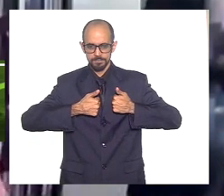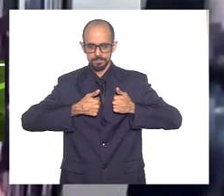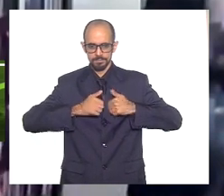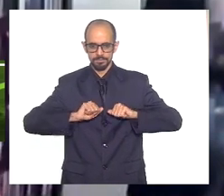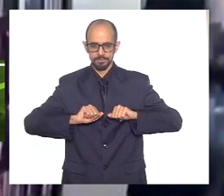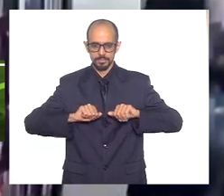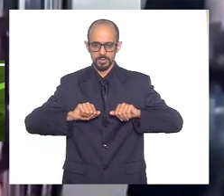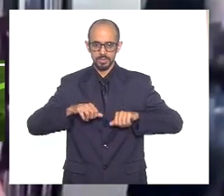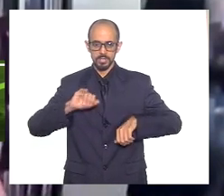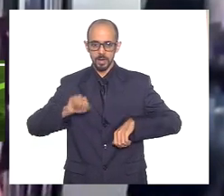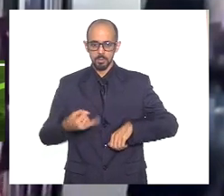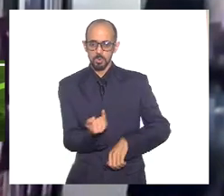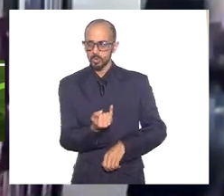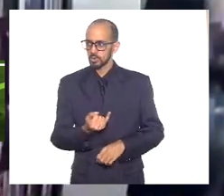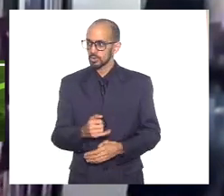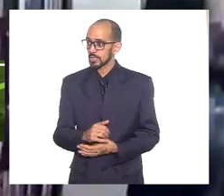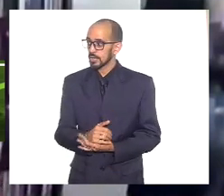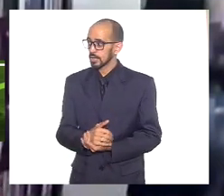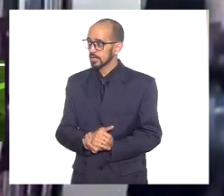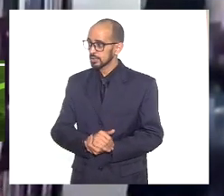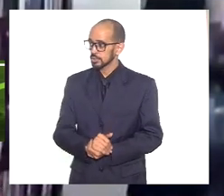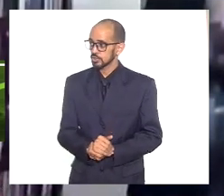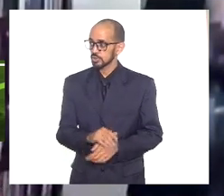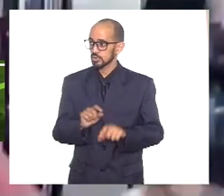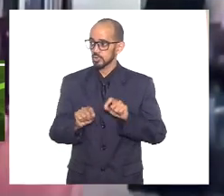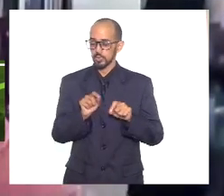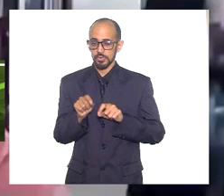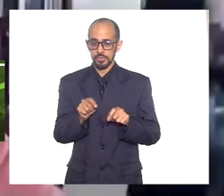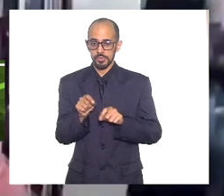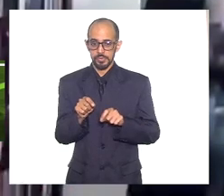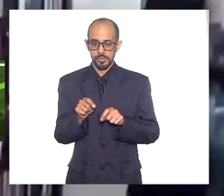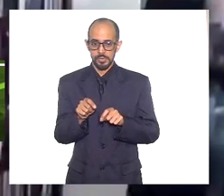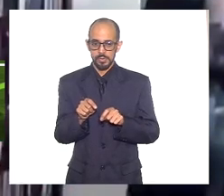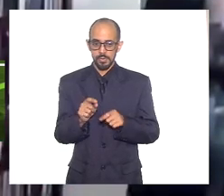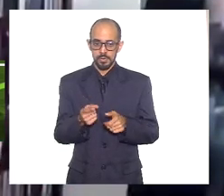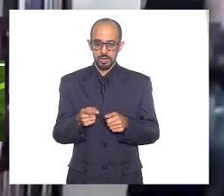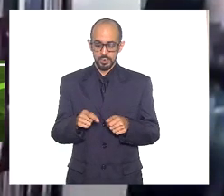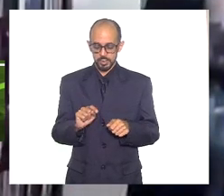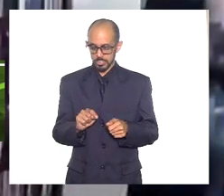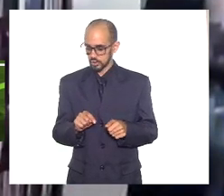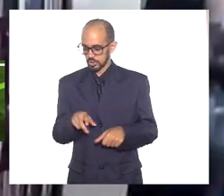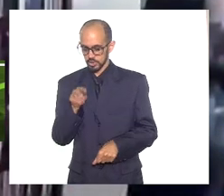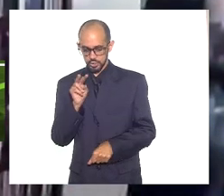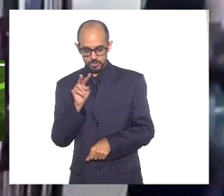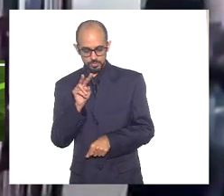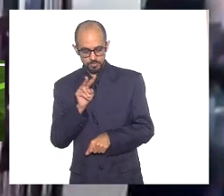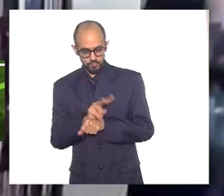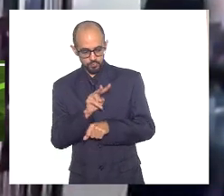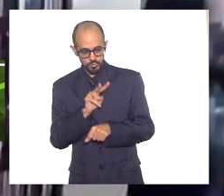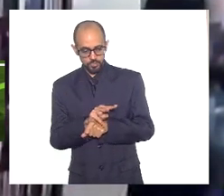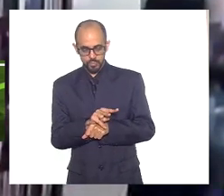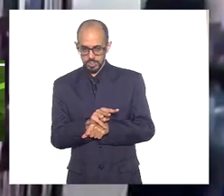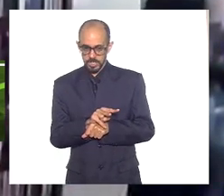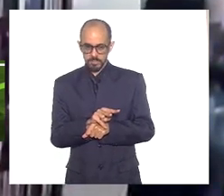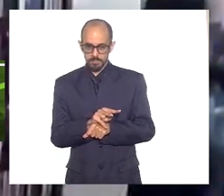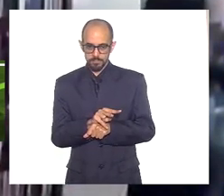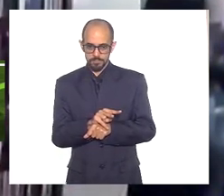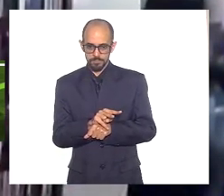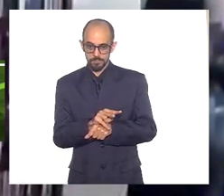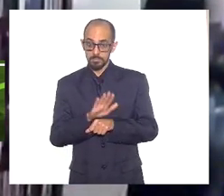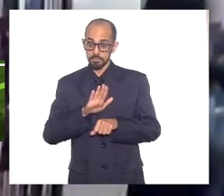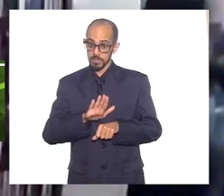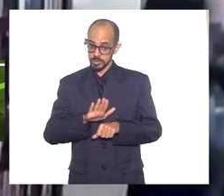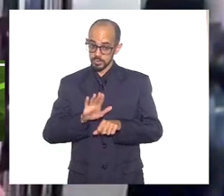a oportunidade de forma mais acurada debruçar em cima, não é? Até para a gente...